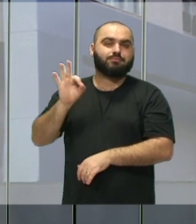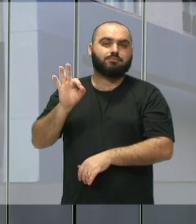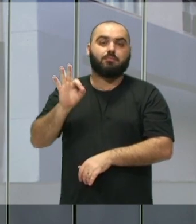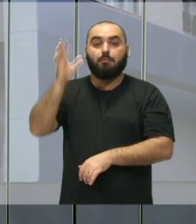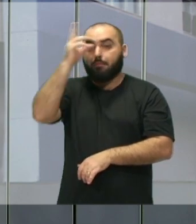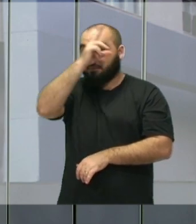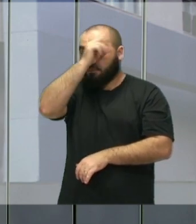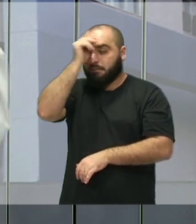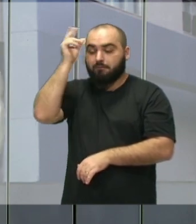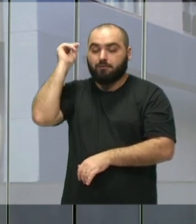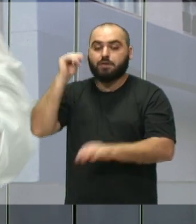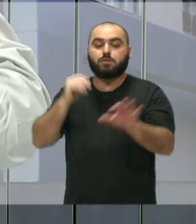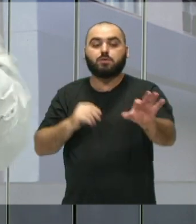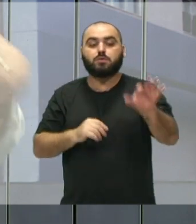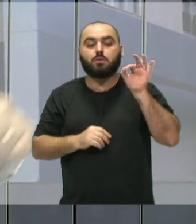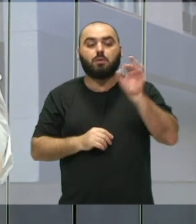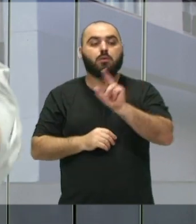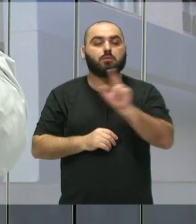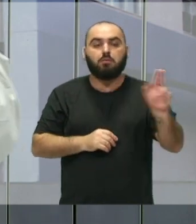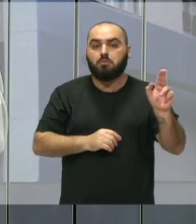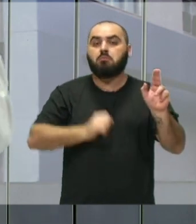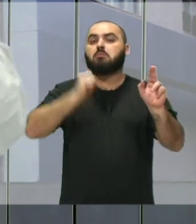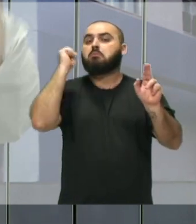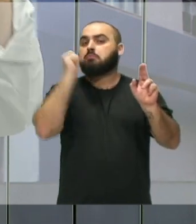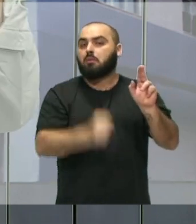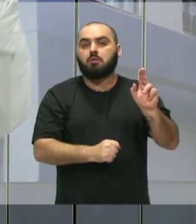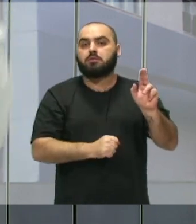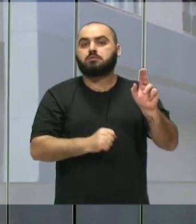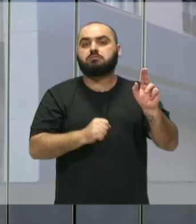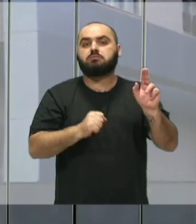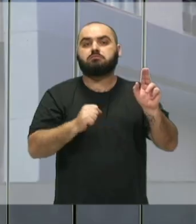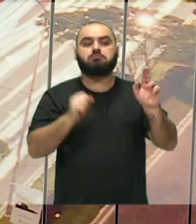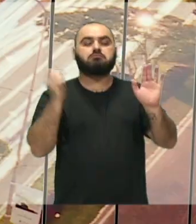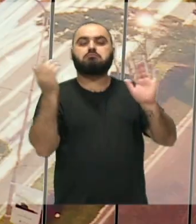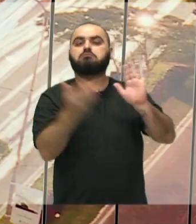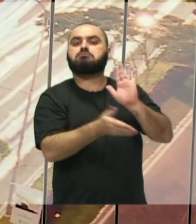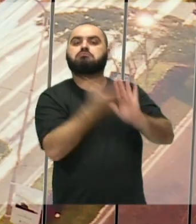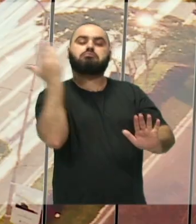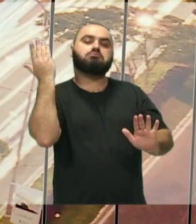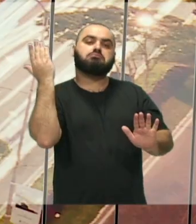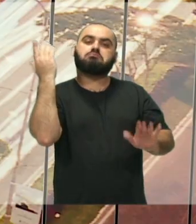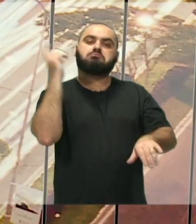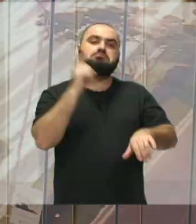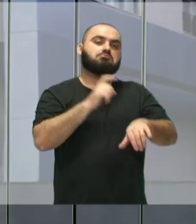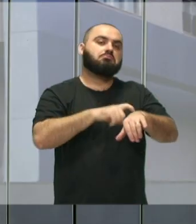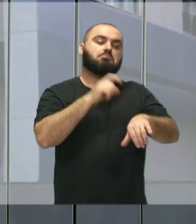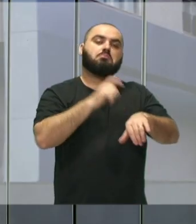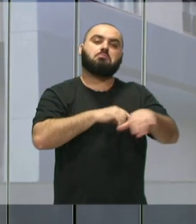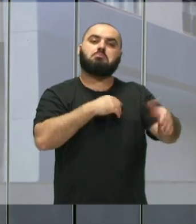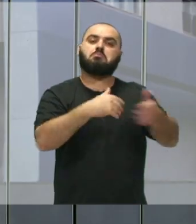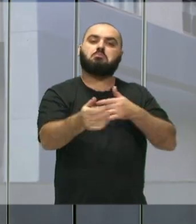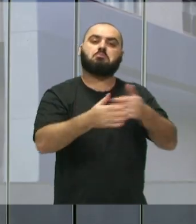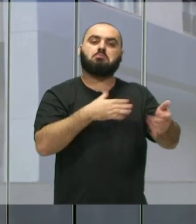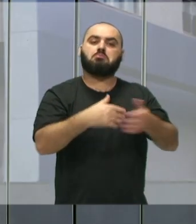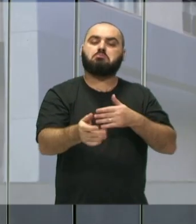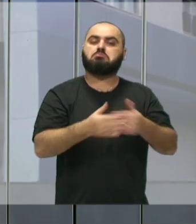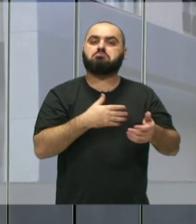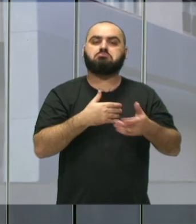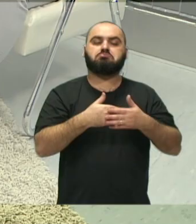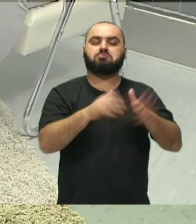pelo prefeito e que pode ser desnomeado a qualquer momento, vou até usar essa